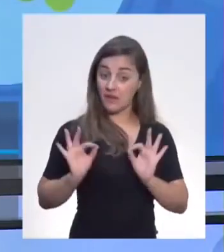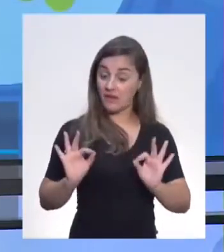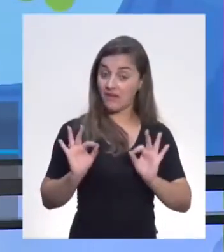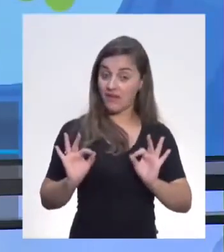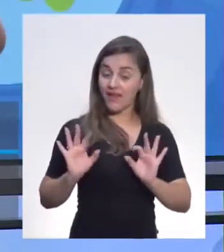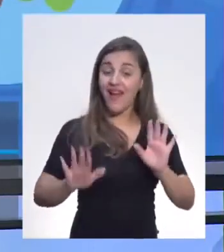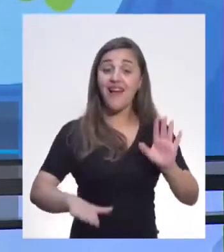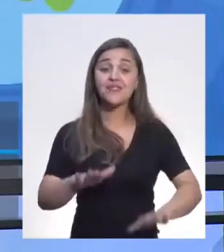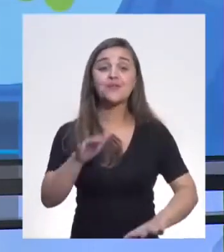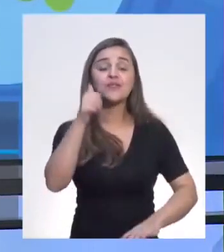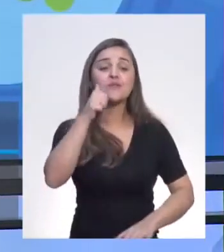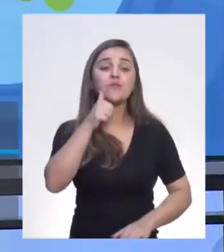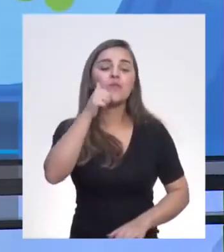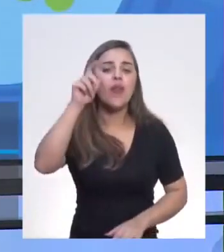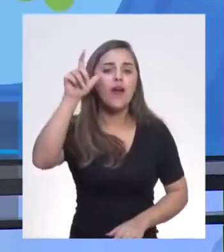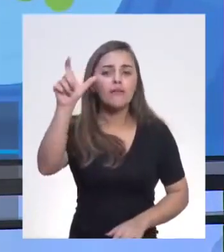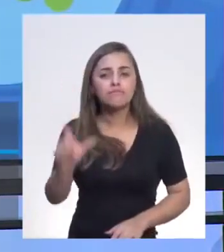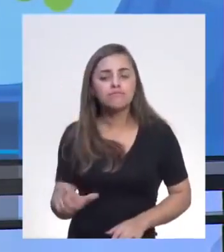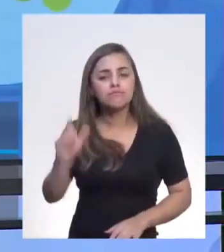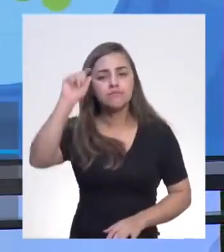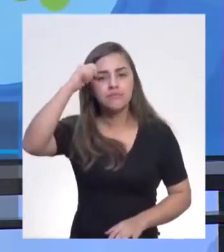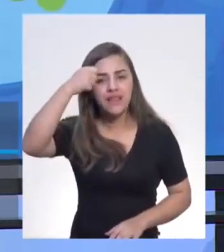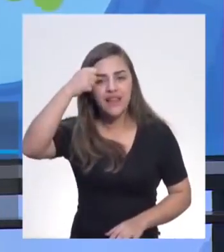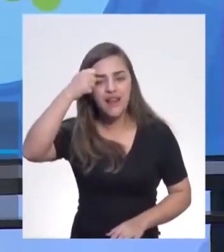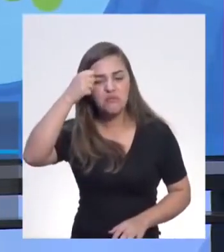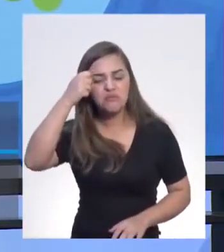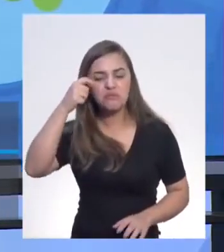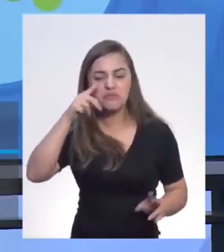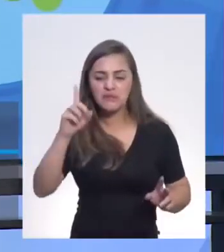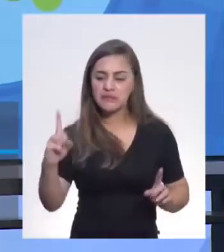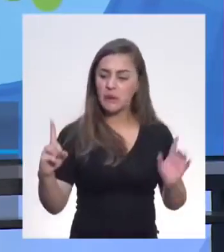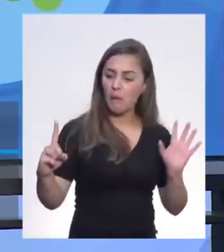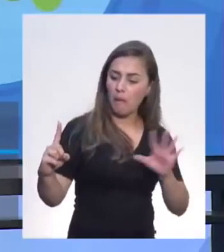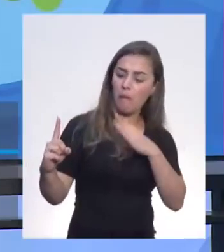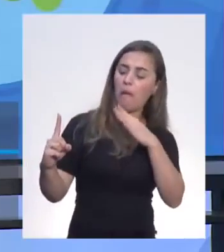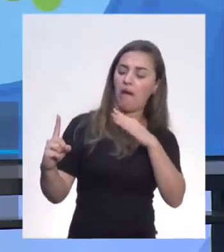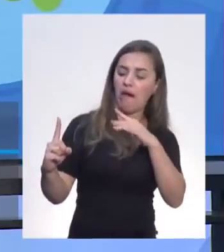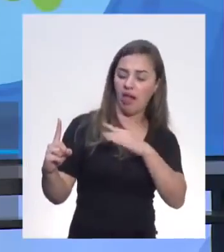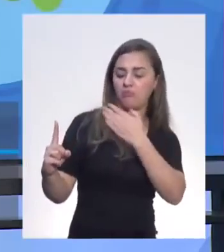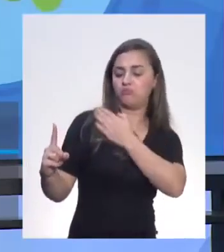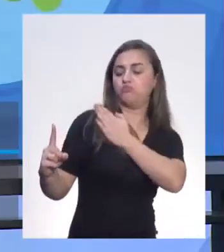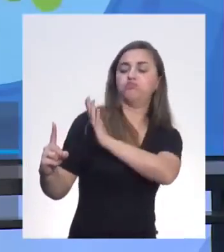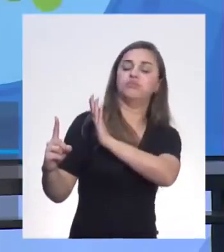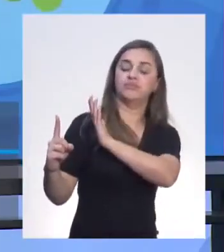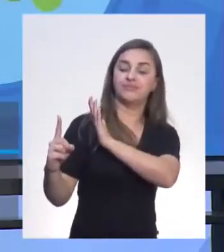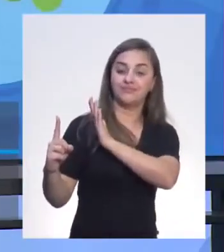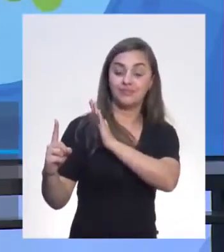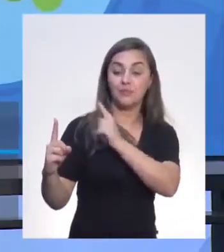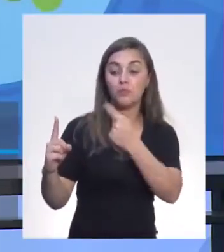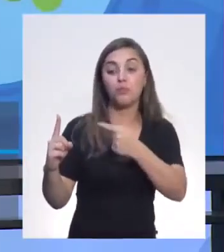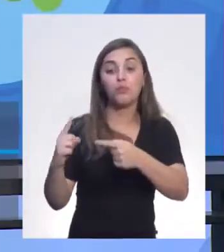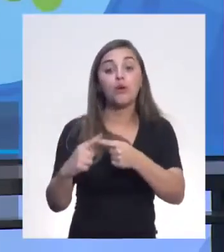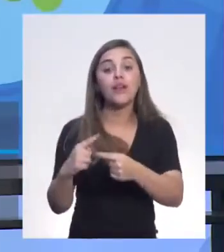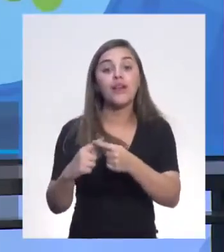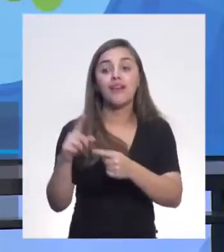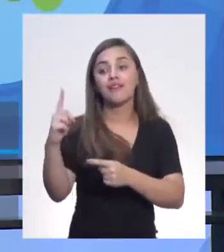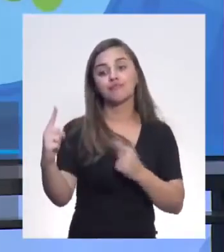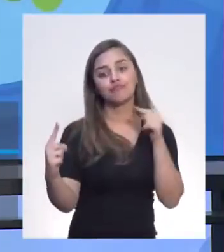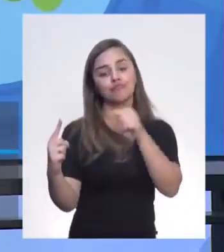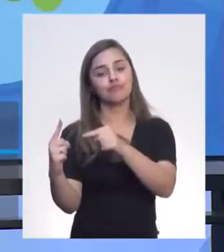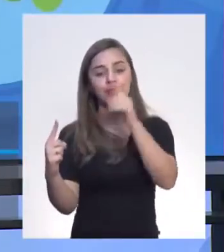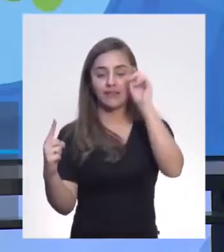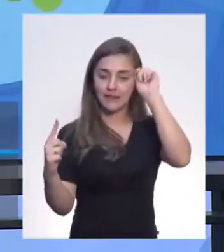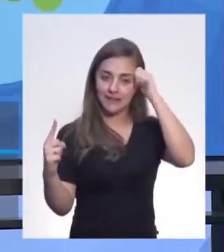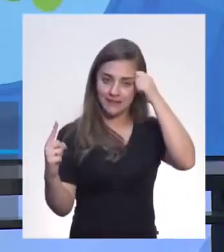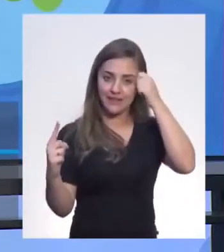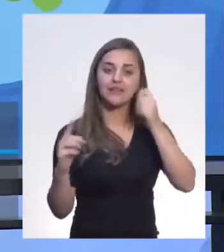sofre preconceito por causa disso. Né? E a gente tem que entender que a mulher negra também está numa situação de fragilidade muito maior do que